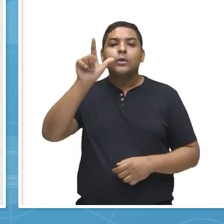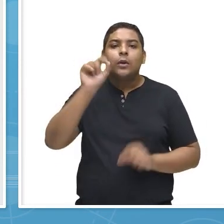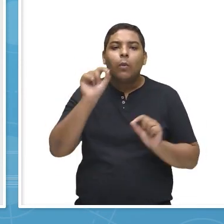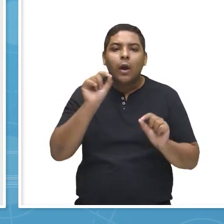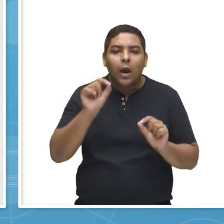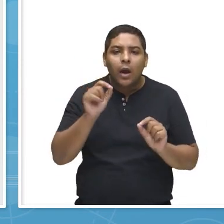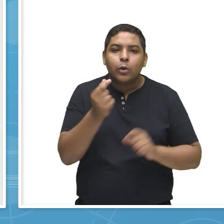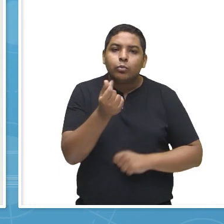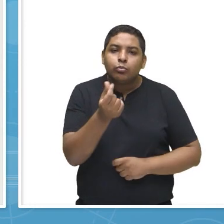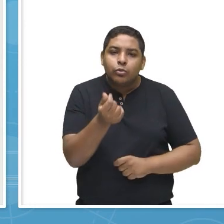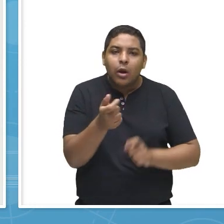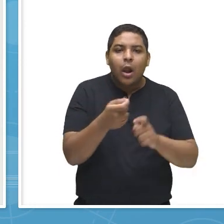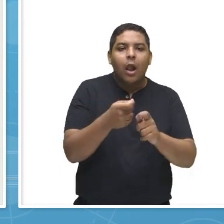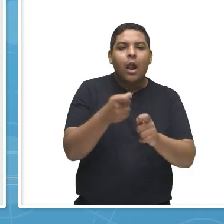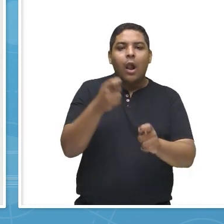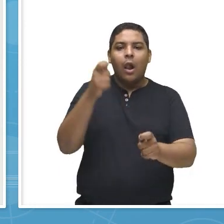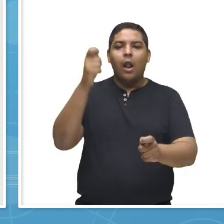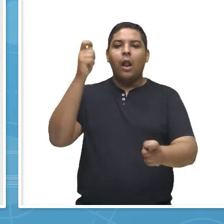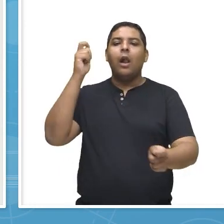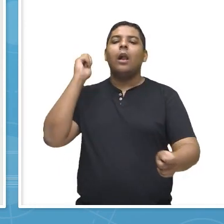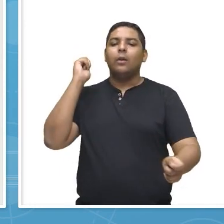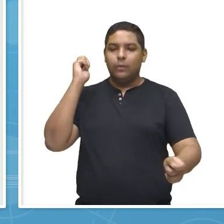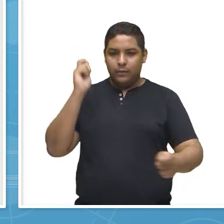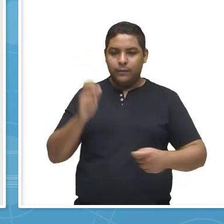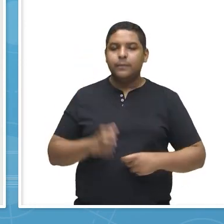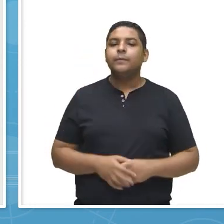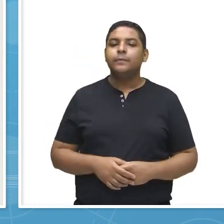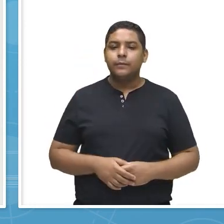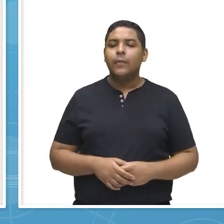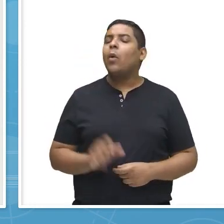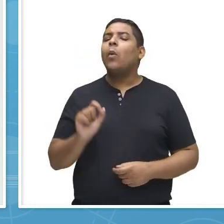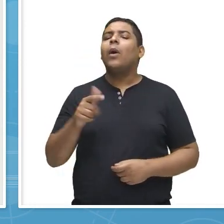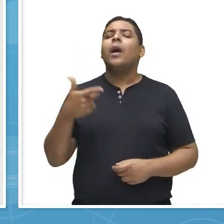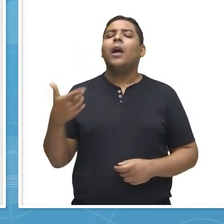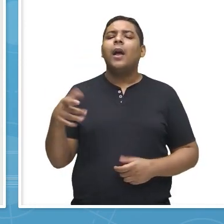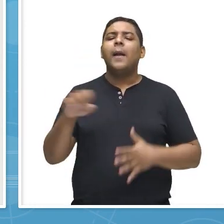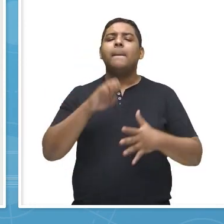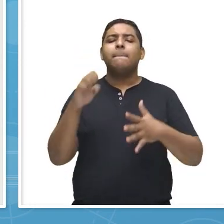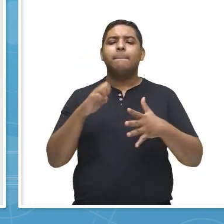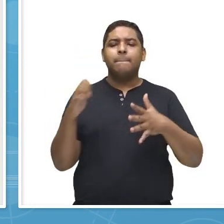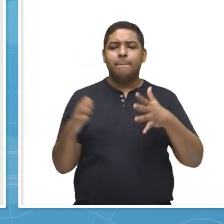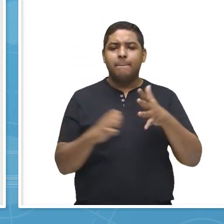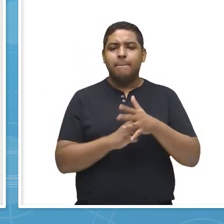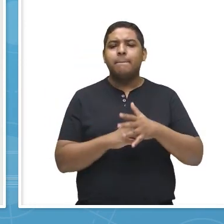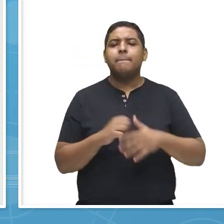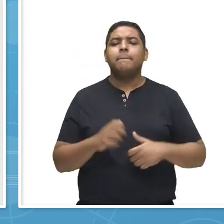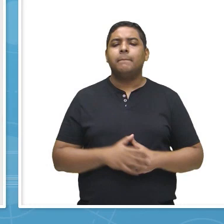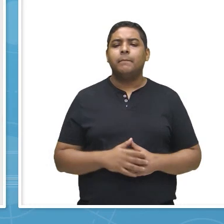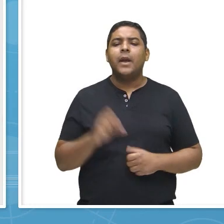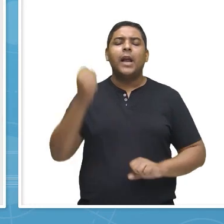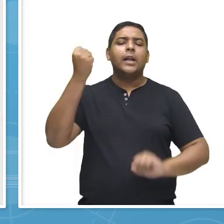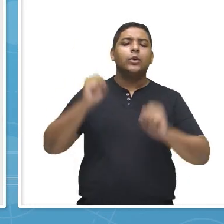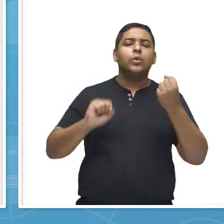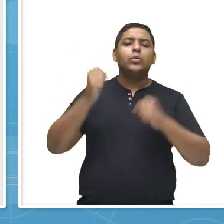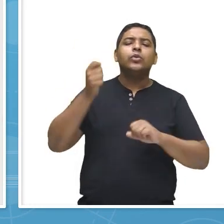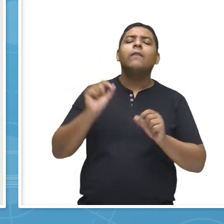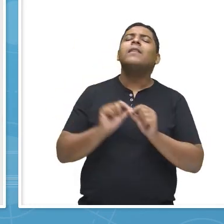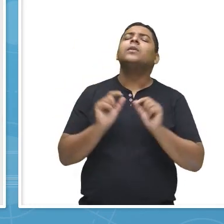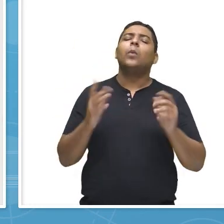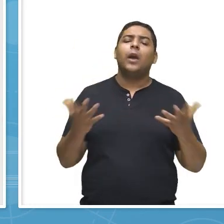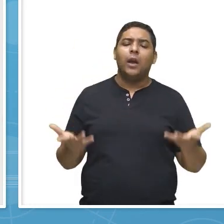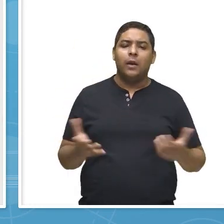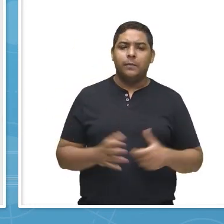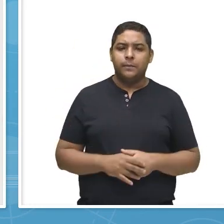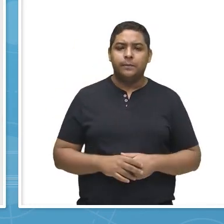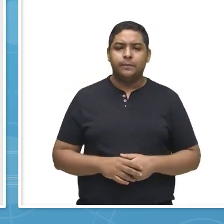Para conseguir o lucro, o que essas empresas, o que essas indústrias vão fazer?